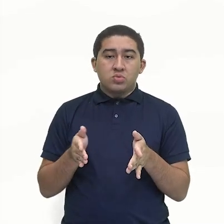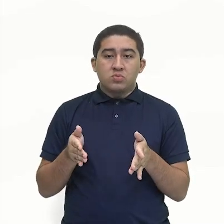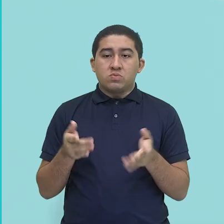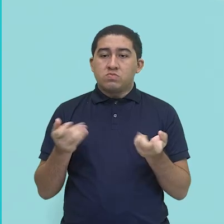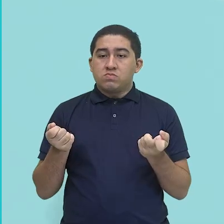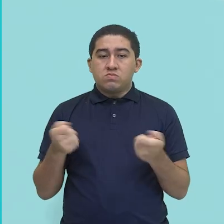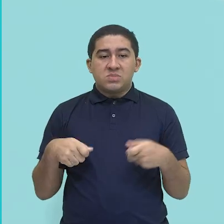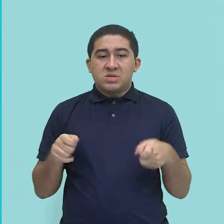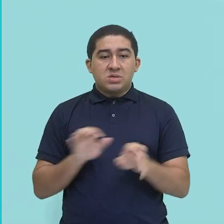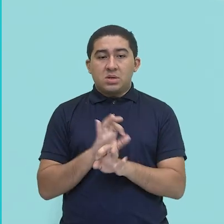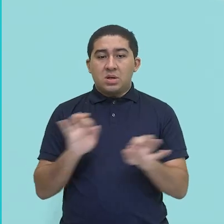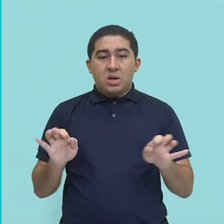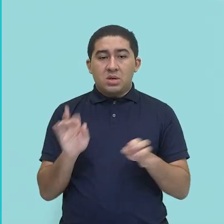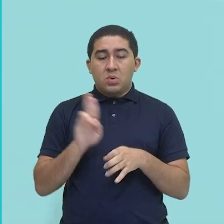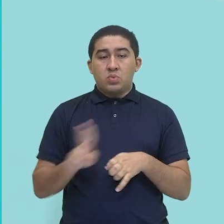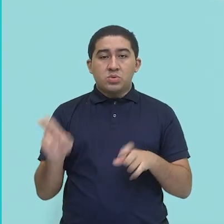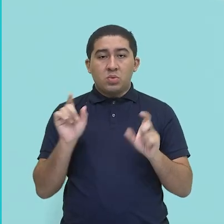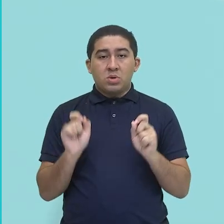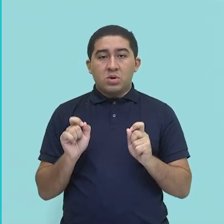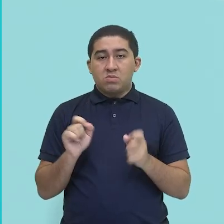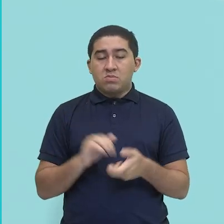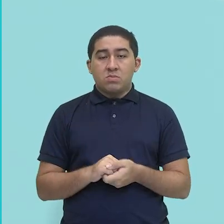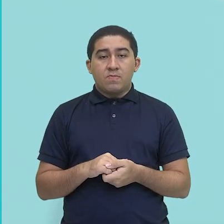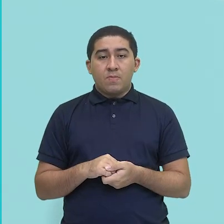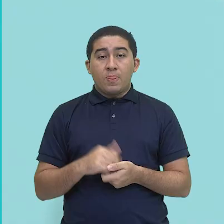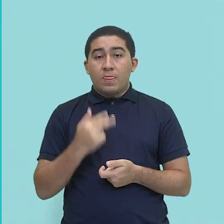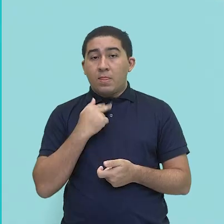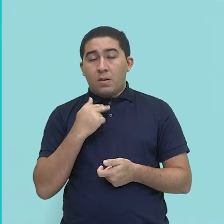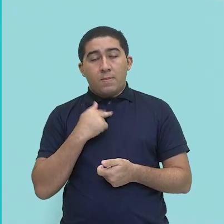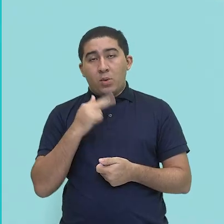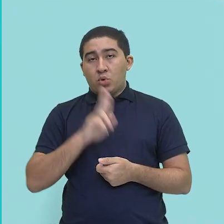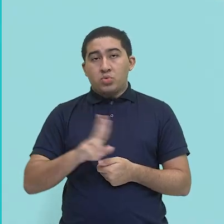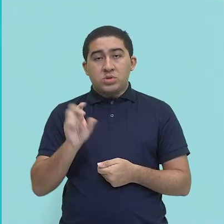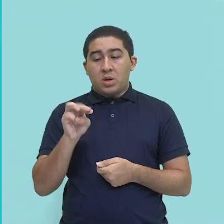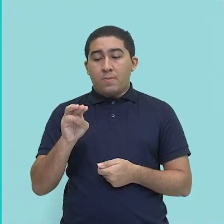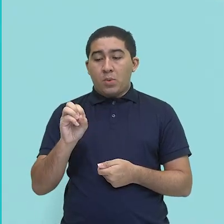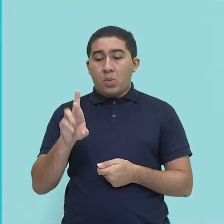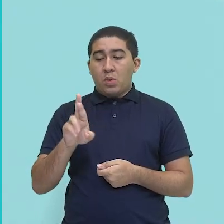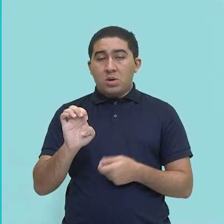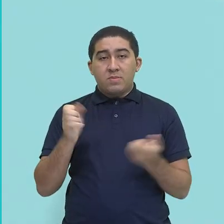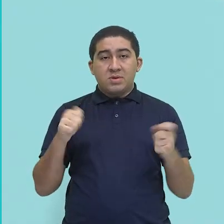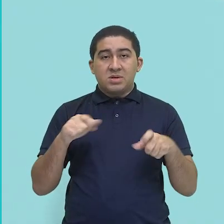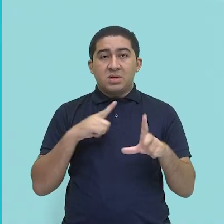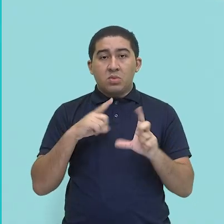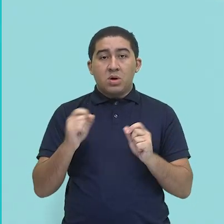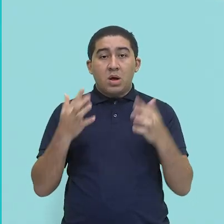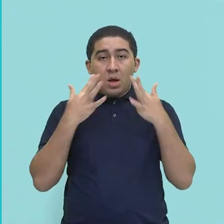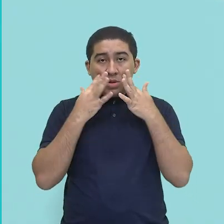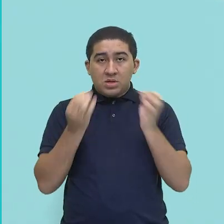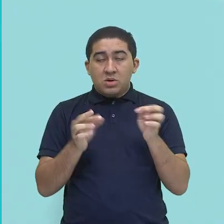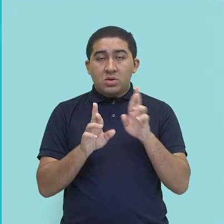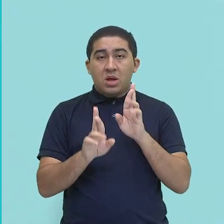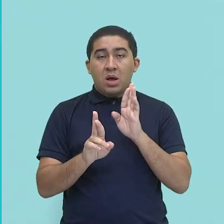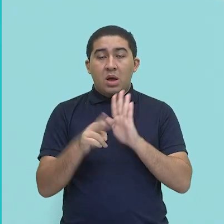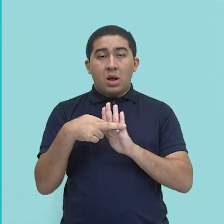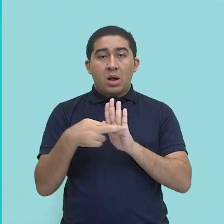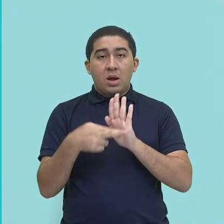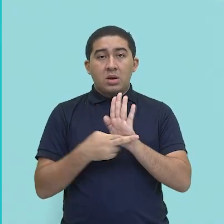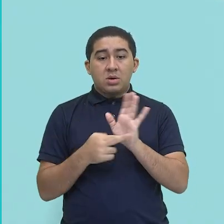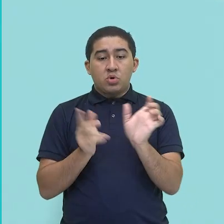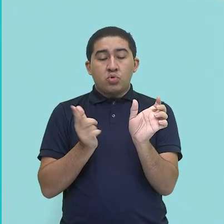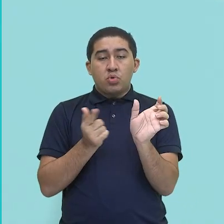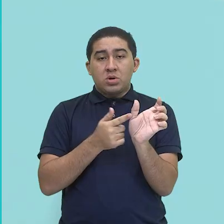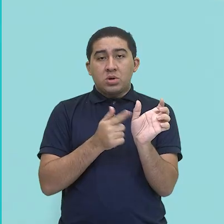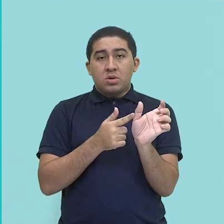não preciso, né, não devo, na verdade, acrescentar o more, e aí eu devo prestar atenção na sua terminação. Via de